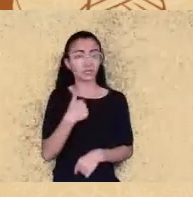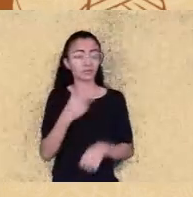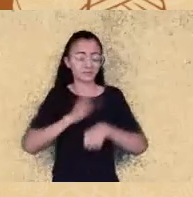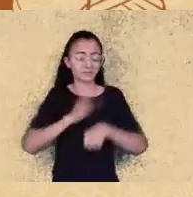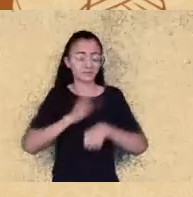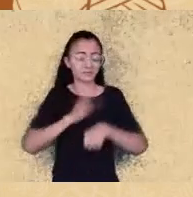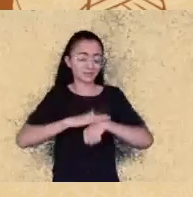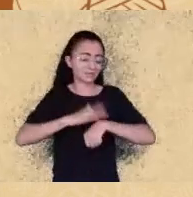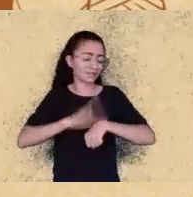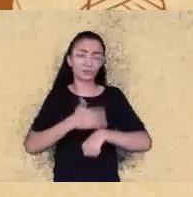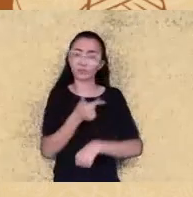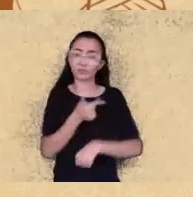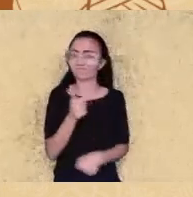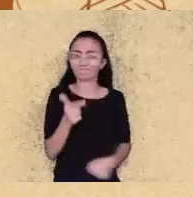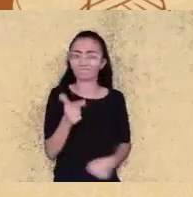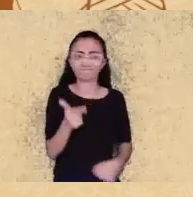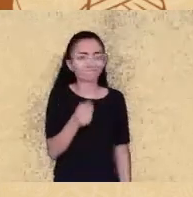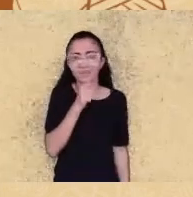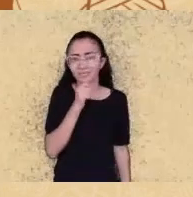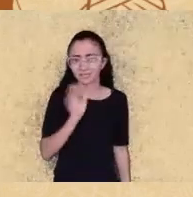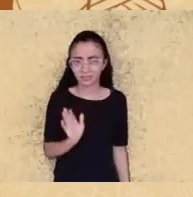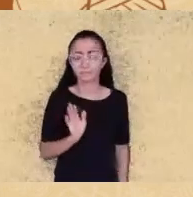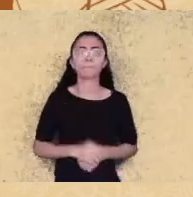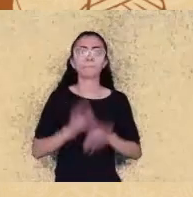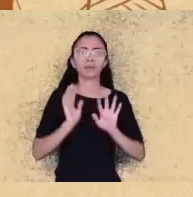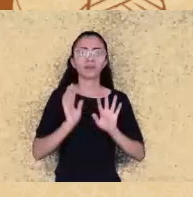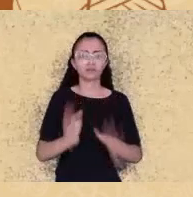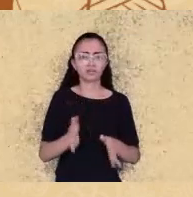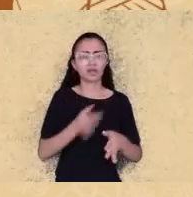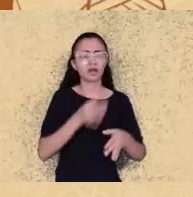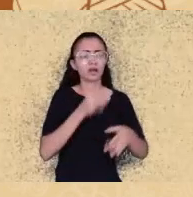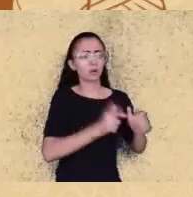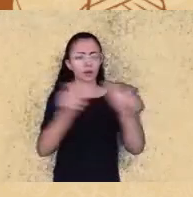lugares, ainda não vi aqui no Brasil a gente